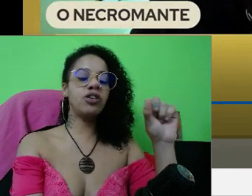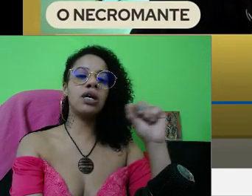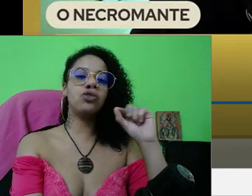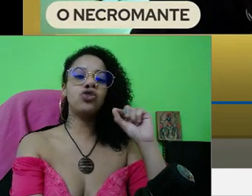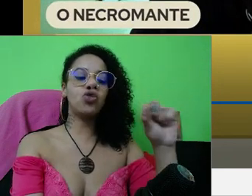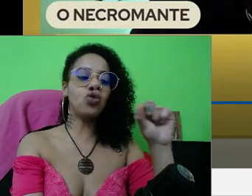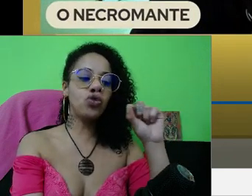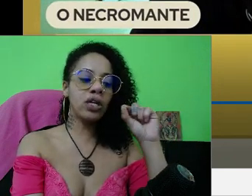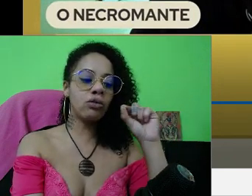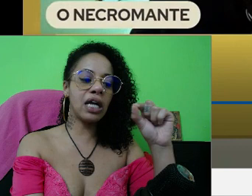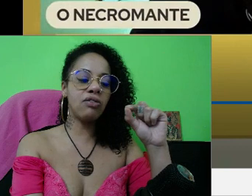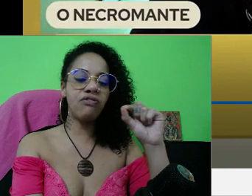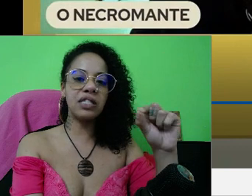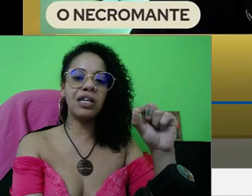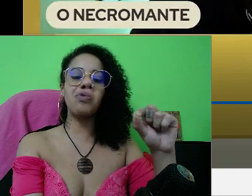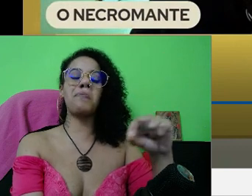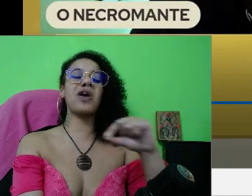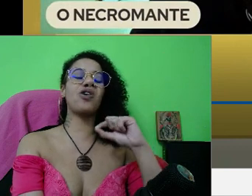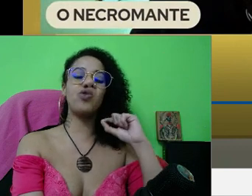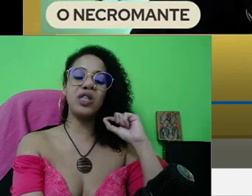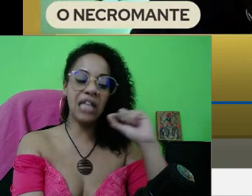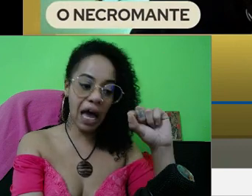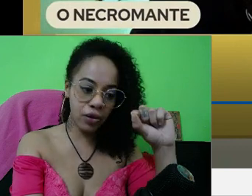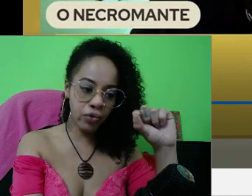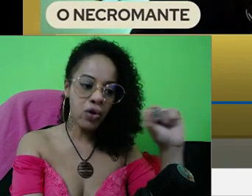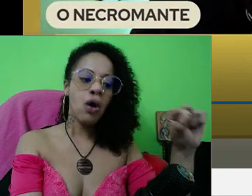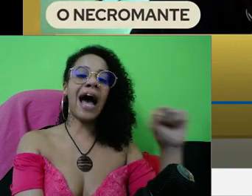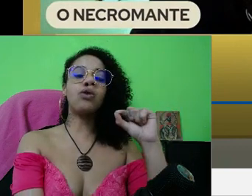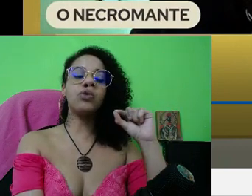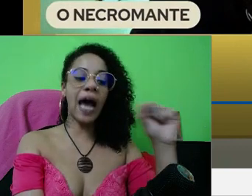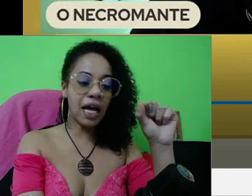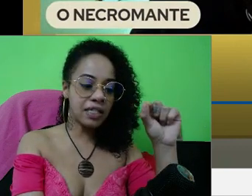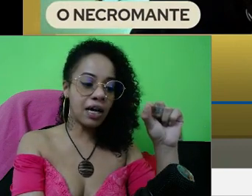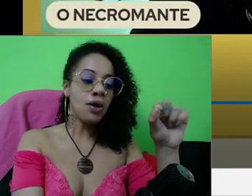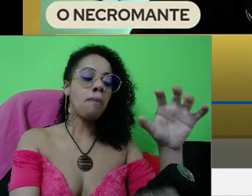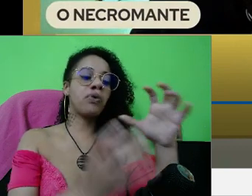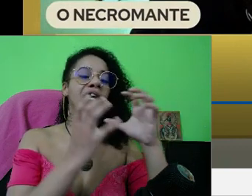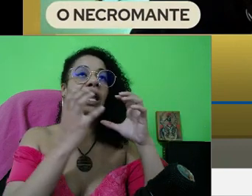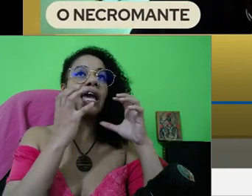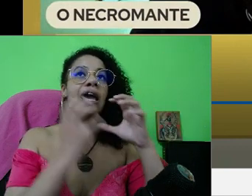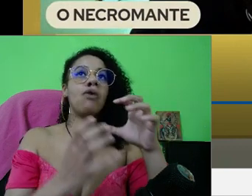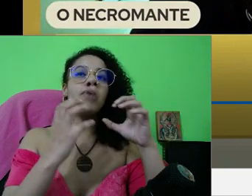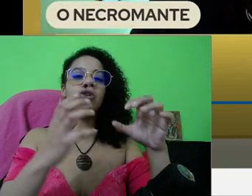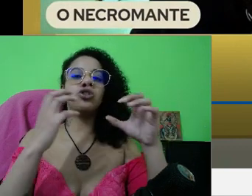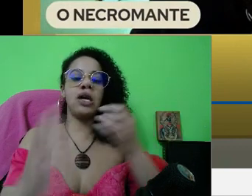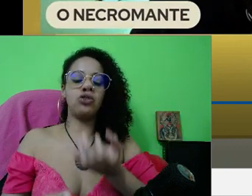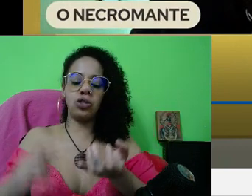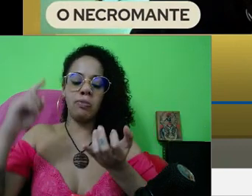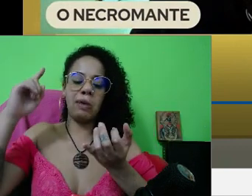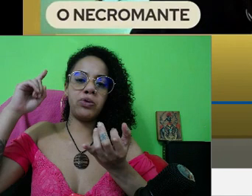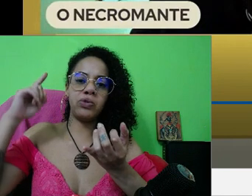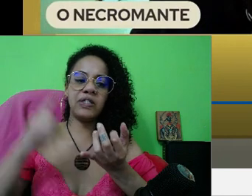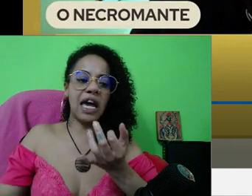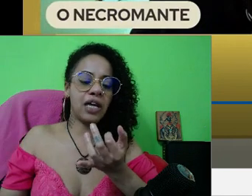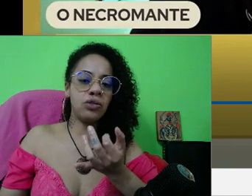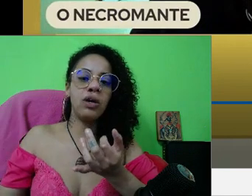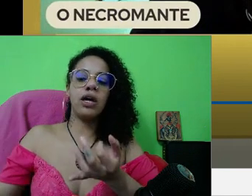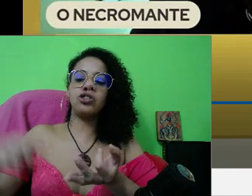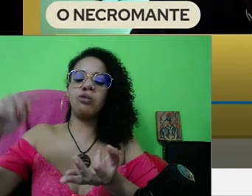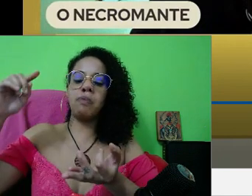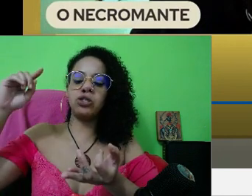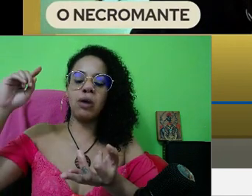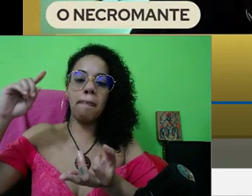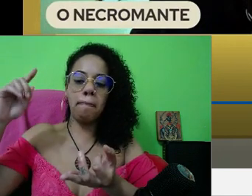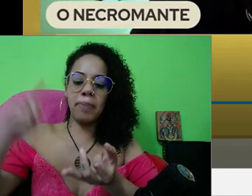desvirtuando tudo que eu tento fazer com a maior cuidado acurácia porque eu morro de medo de tomar processo